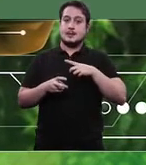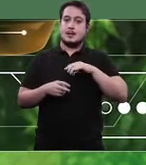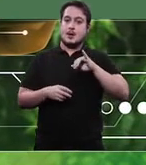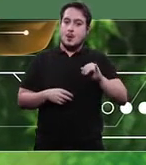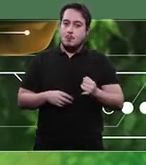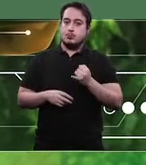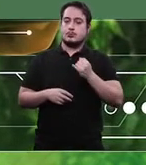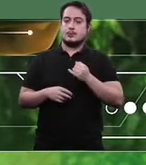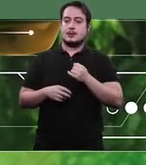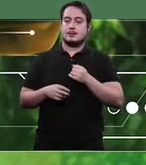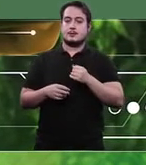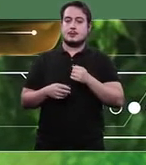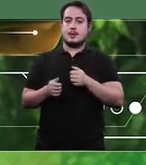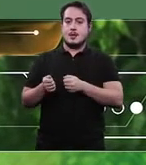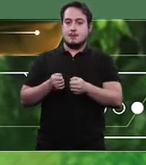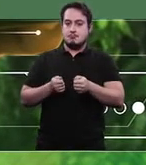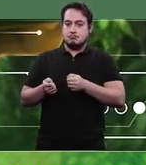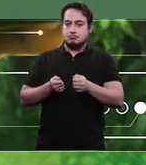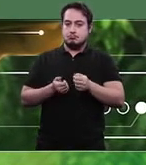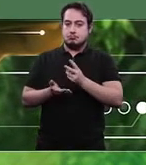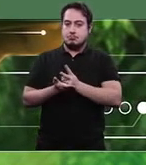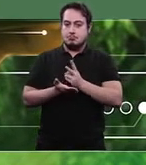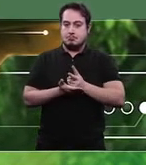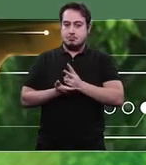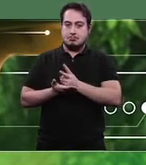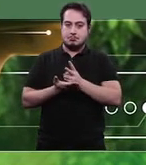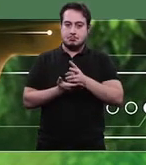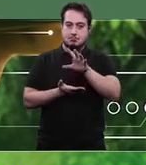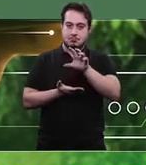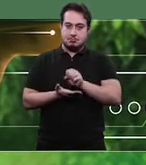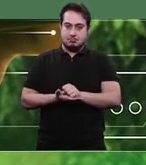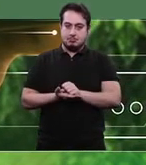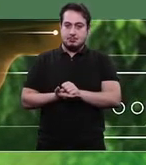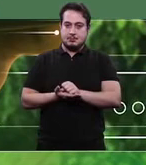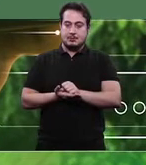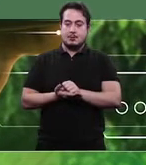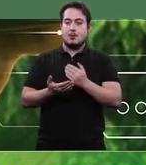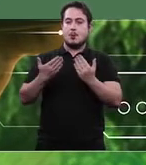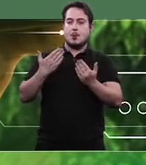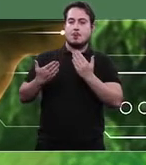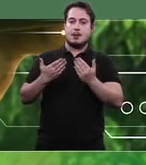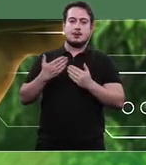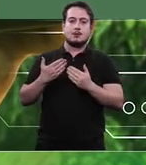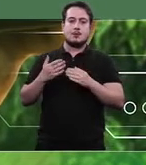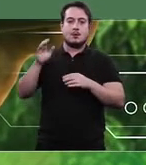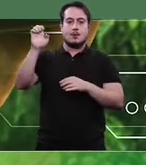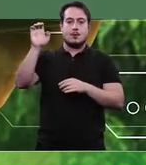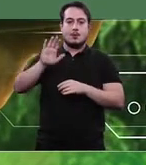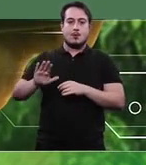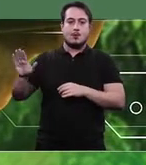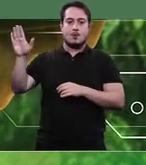de manutenção ou de consolidação de presença nos mercados europeus, onde nós temos